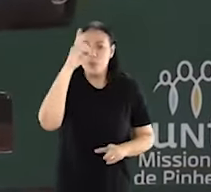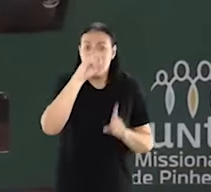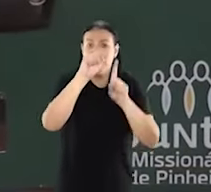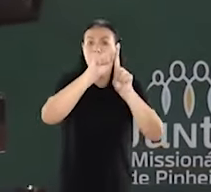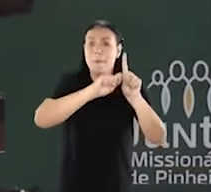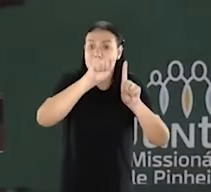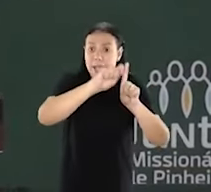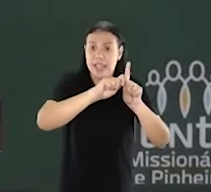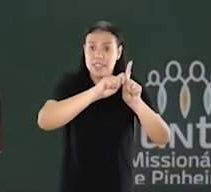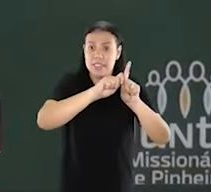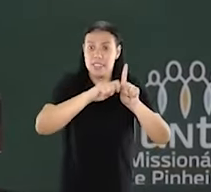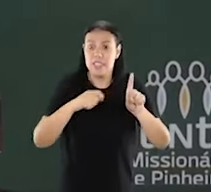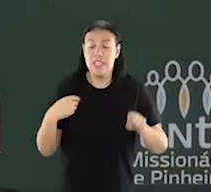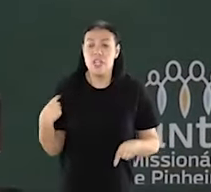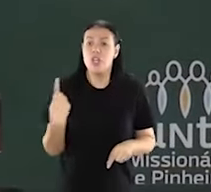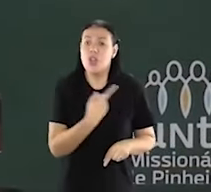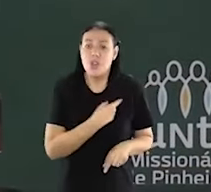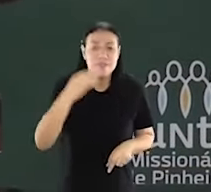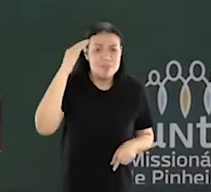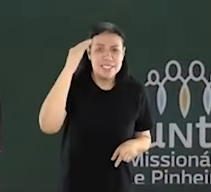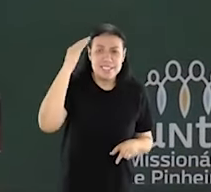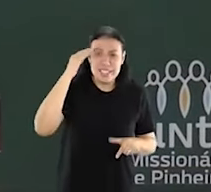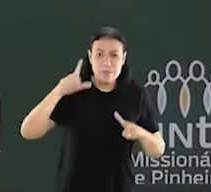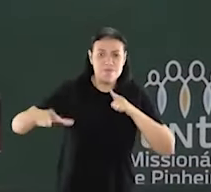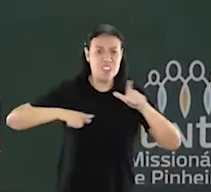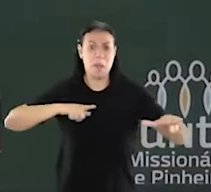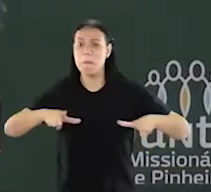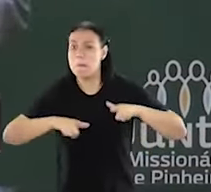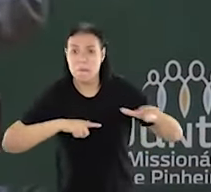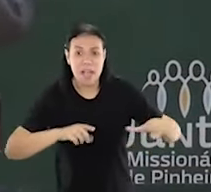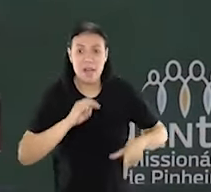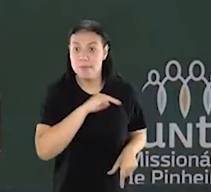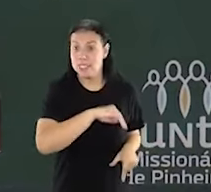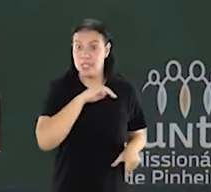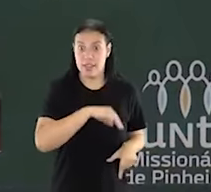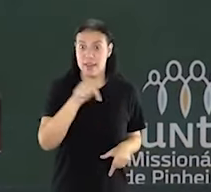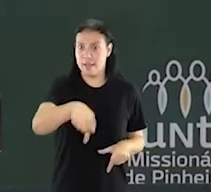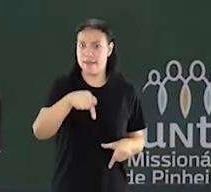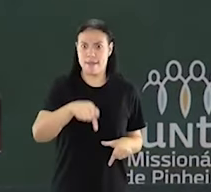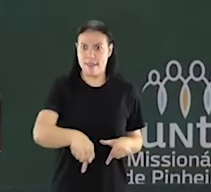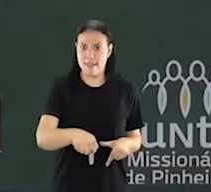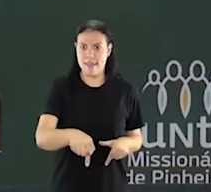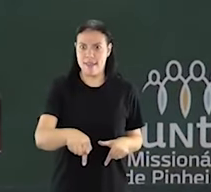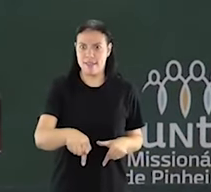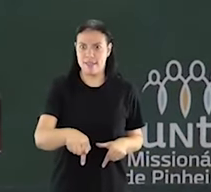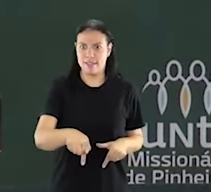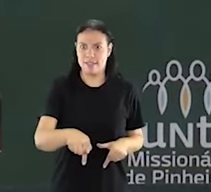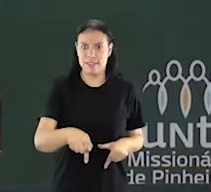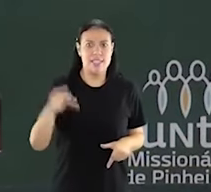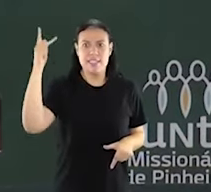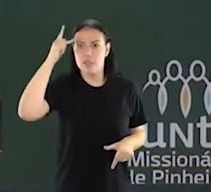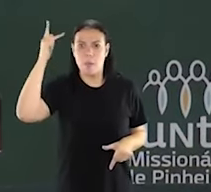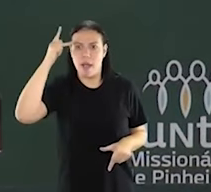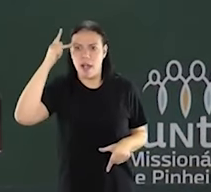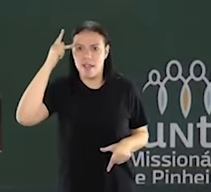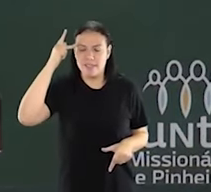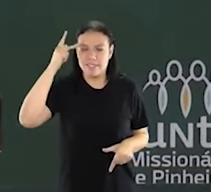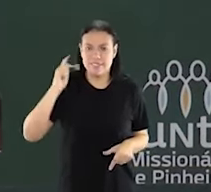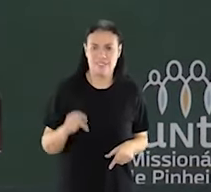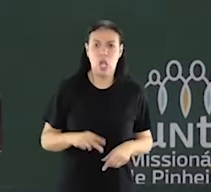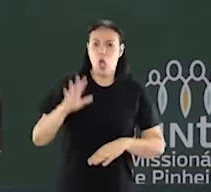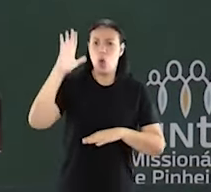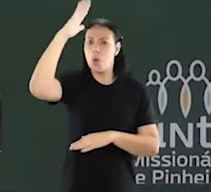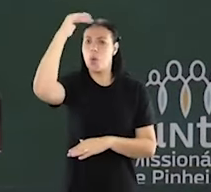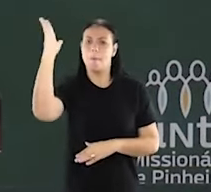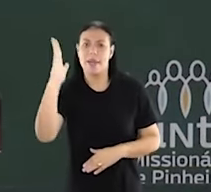que a obra missionária é aqui em São Paulo, é no estado de São Paulo, é no Brasil inteiro e é em todas as